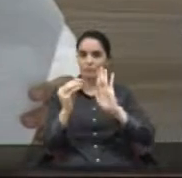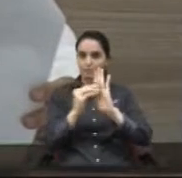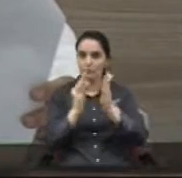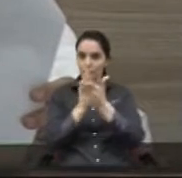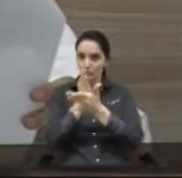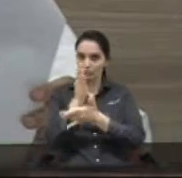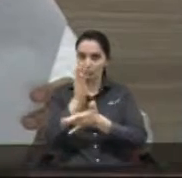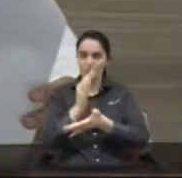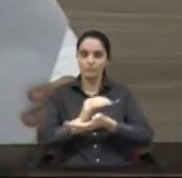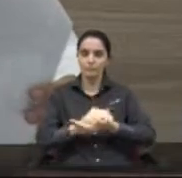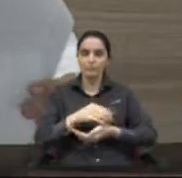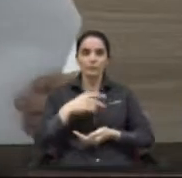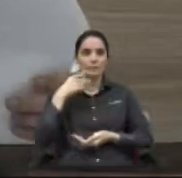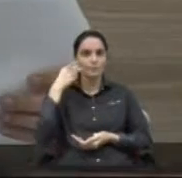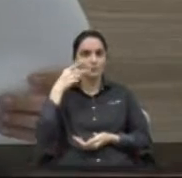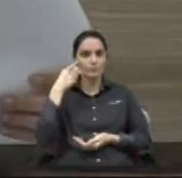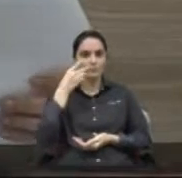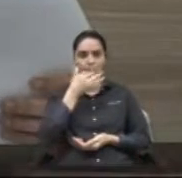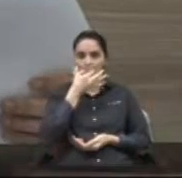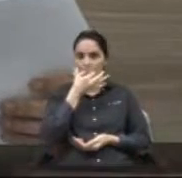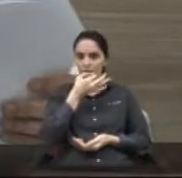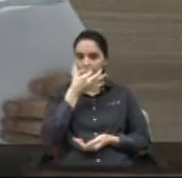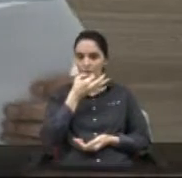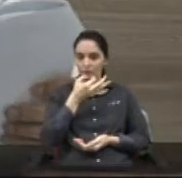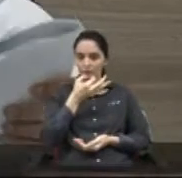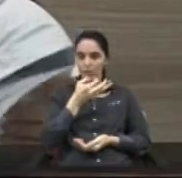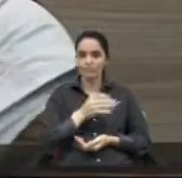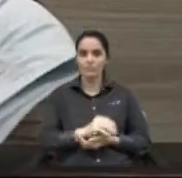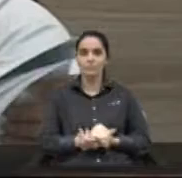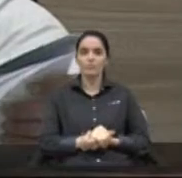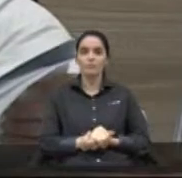aprovadas. Algum vereador deseja discutir?